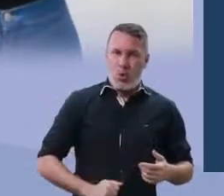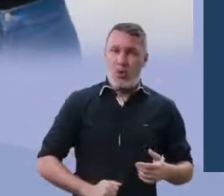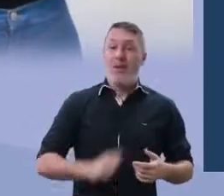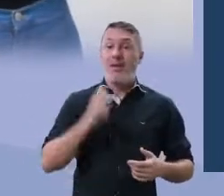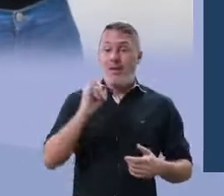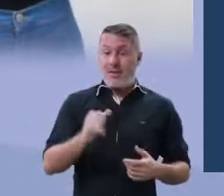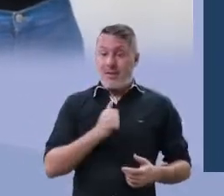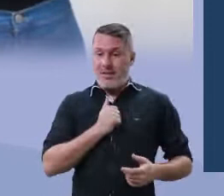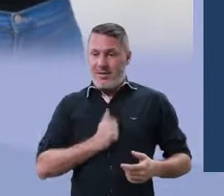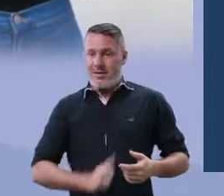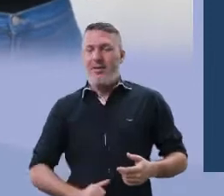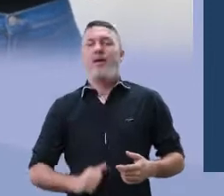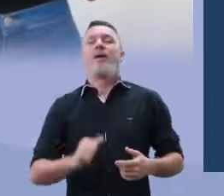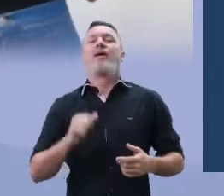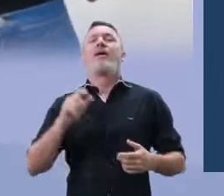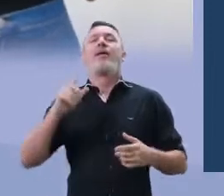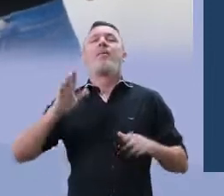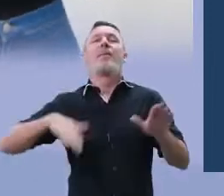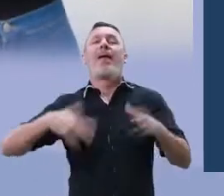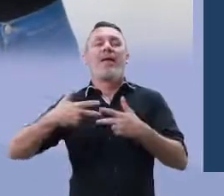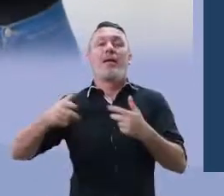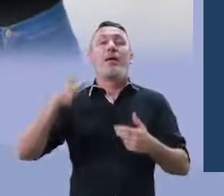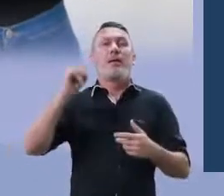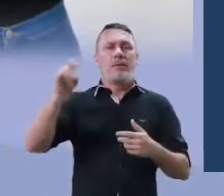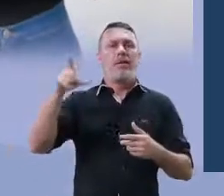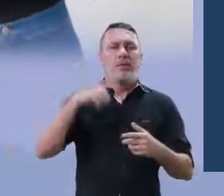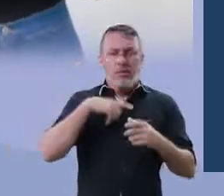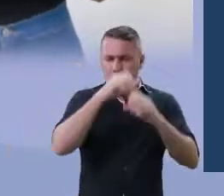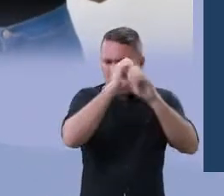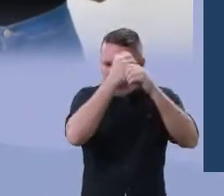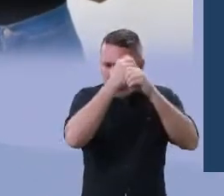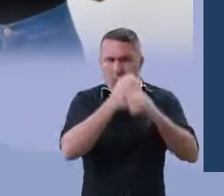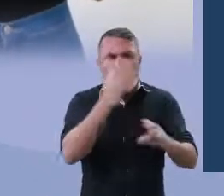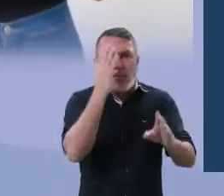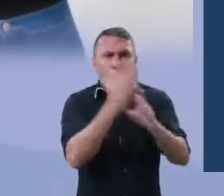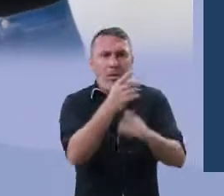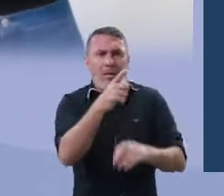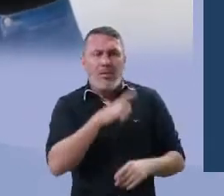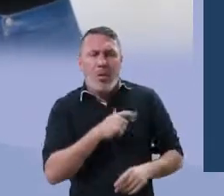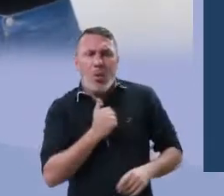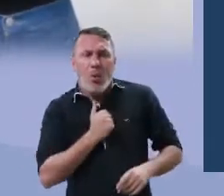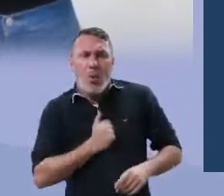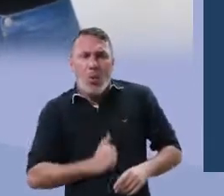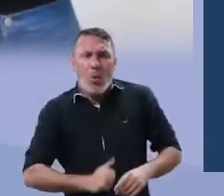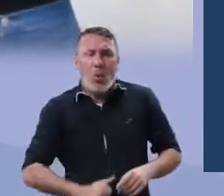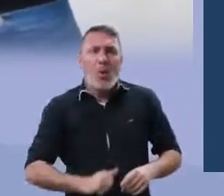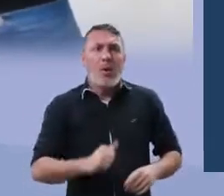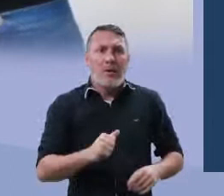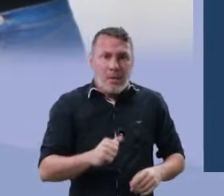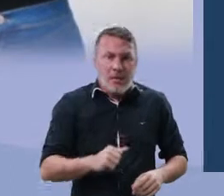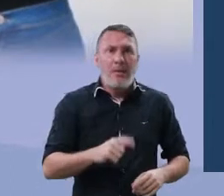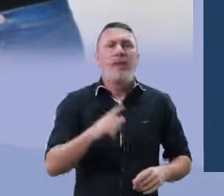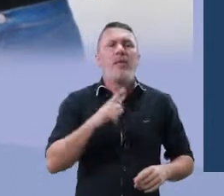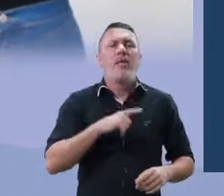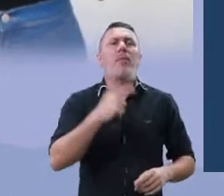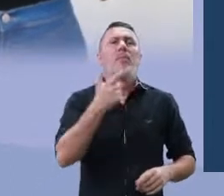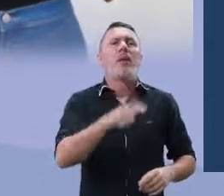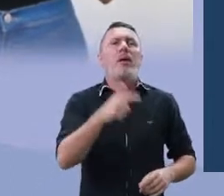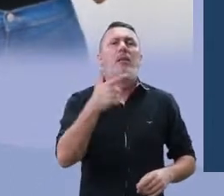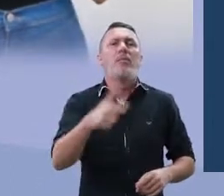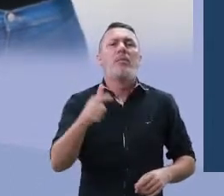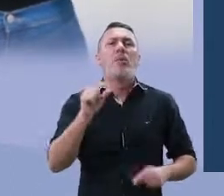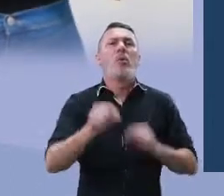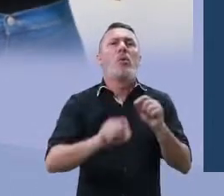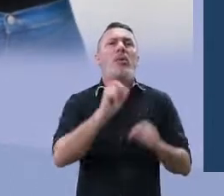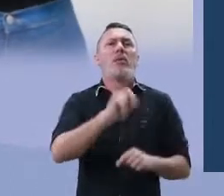delas nas nossas fezes indica, quando eles fazem uma análise da água, se tem muitas fezes ali ou não, para